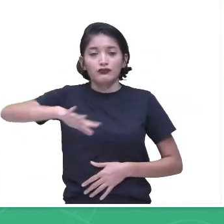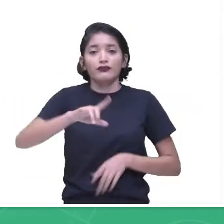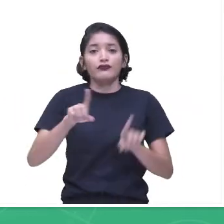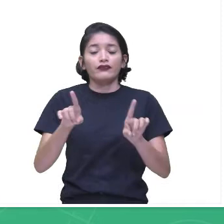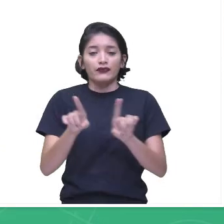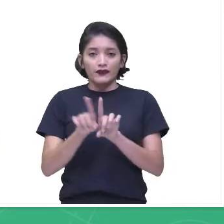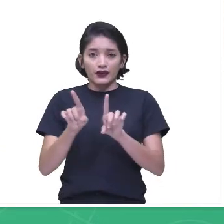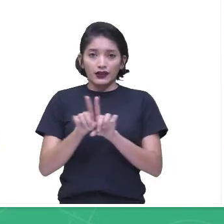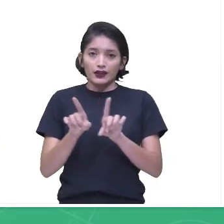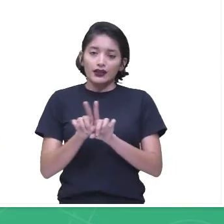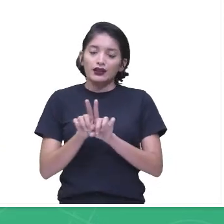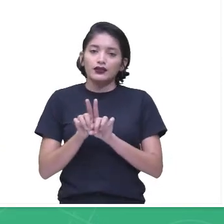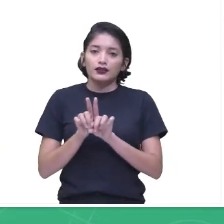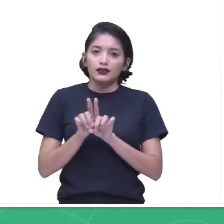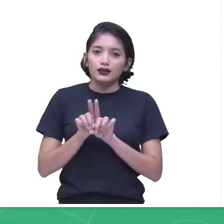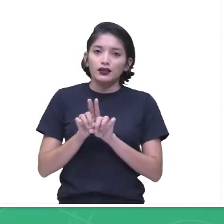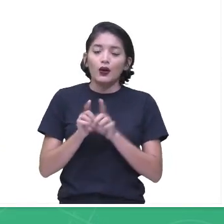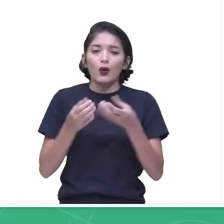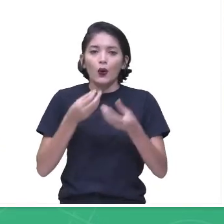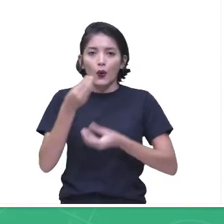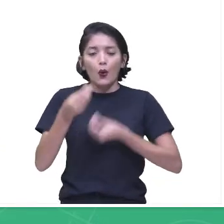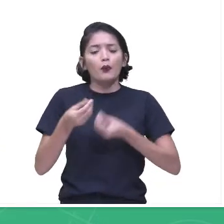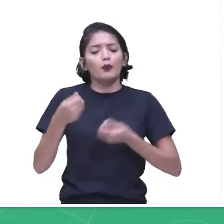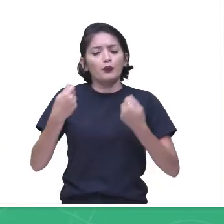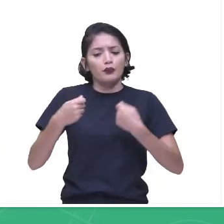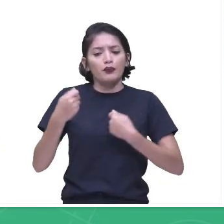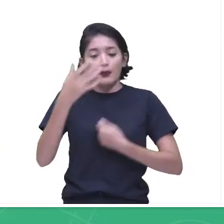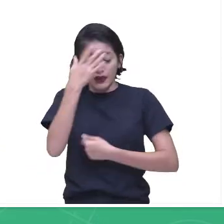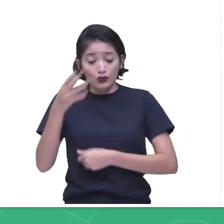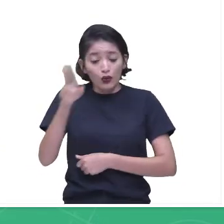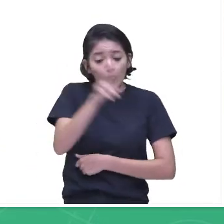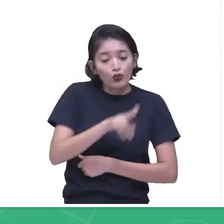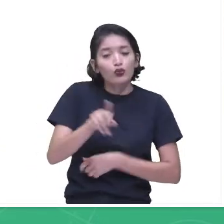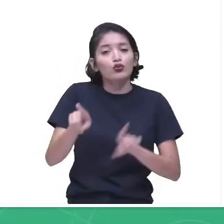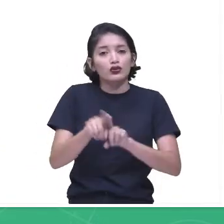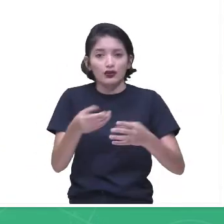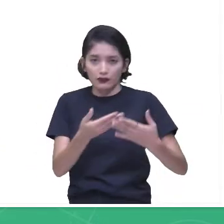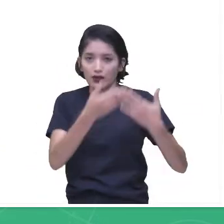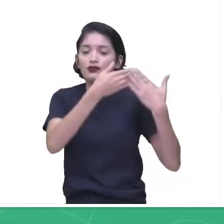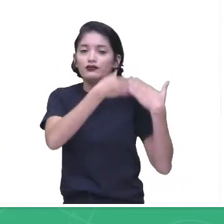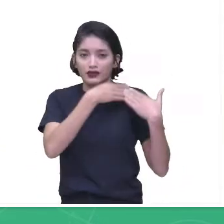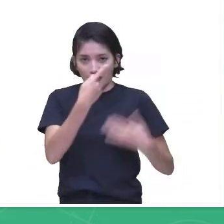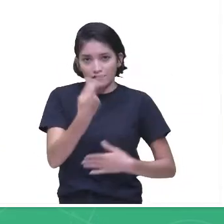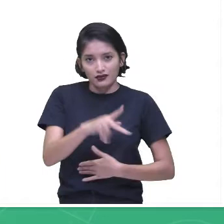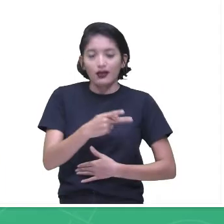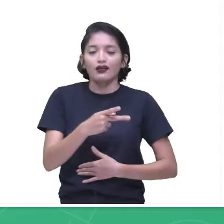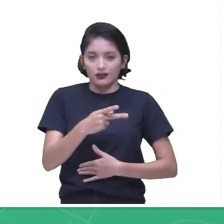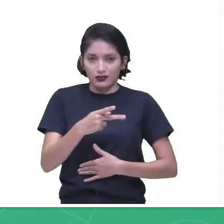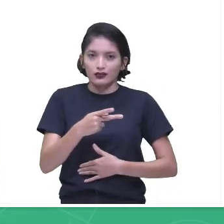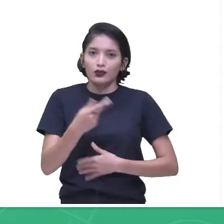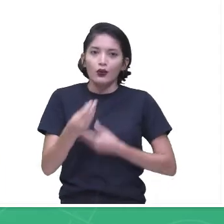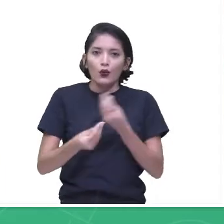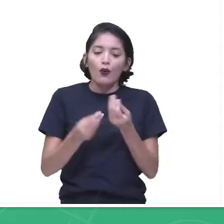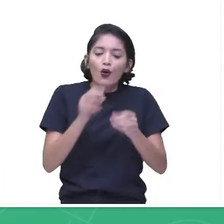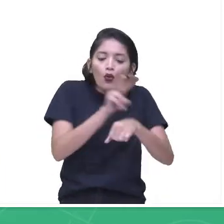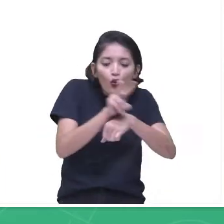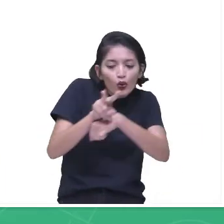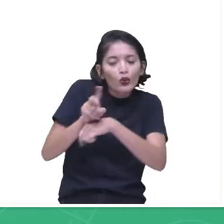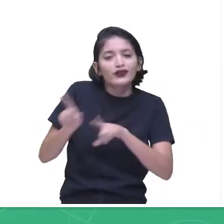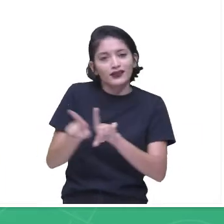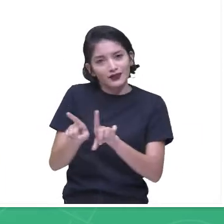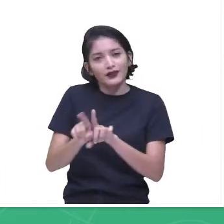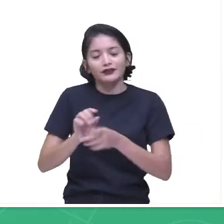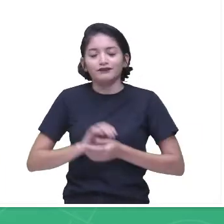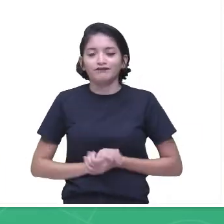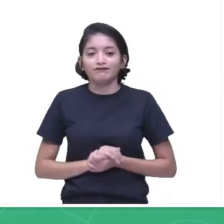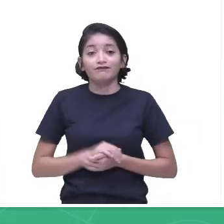sua posição em poder neste espaço, intervir nesse espaço e transformar esse espaço. Vejam lá. Então,